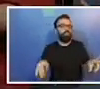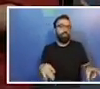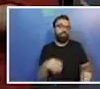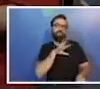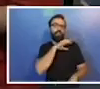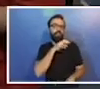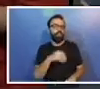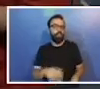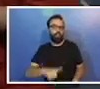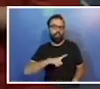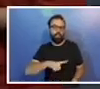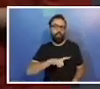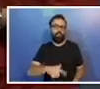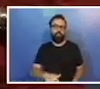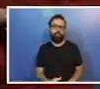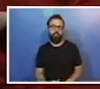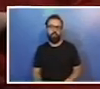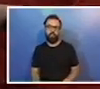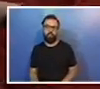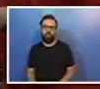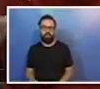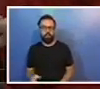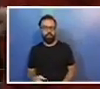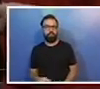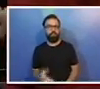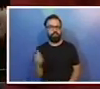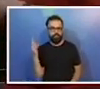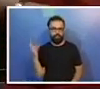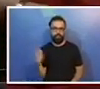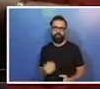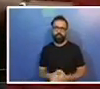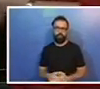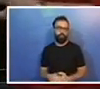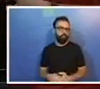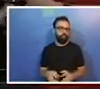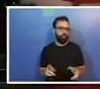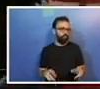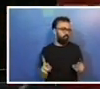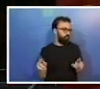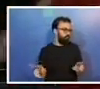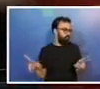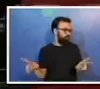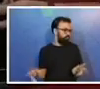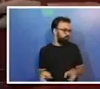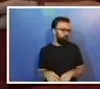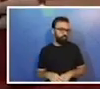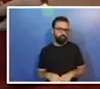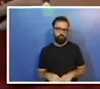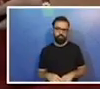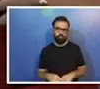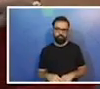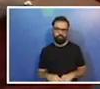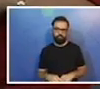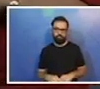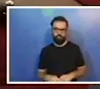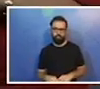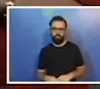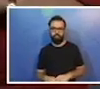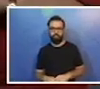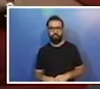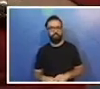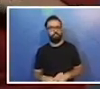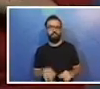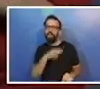caranguejos, insetos, aves, peixes, cobra, jacaré, golfinho, tubarão, peixe e bois marinhos,